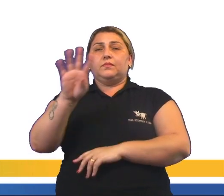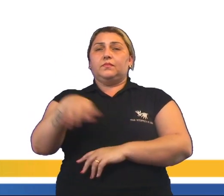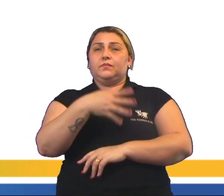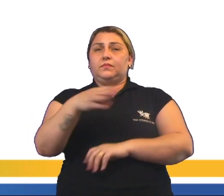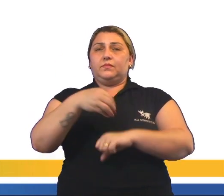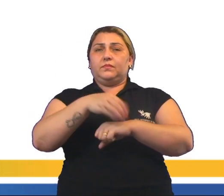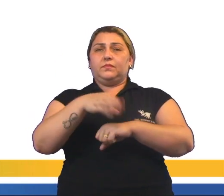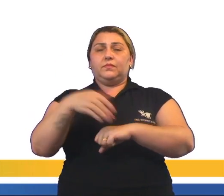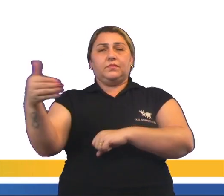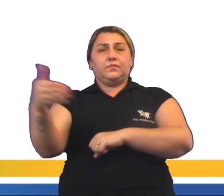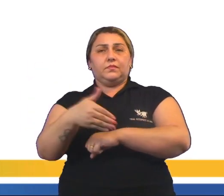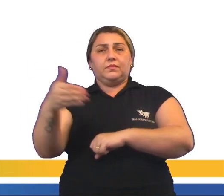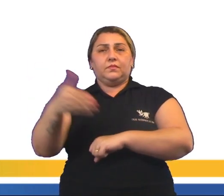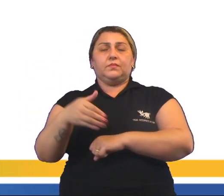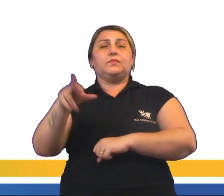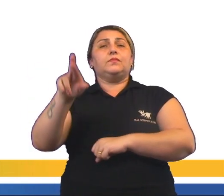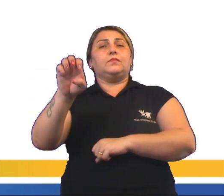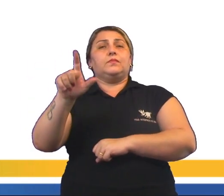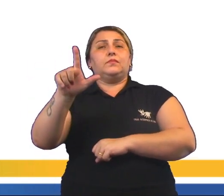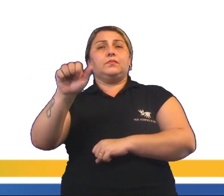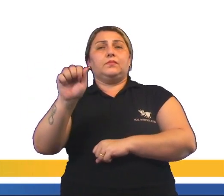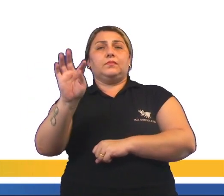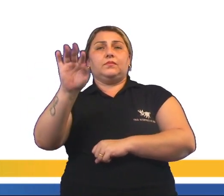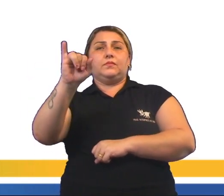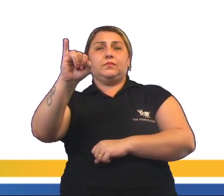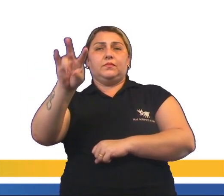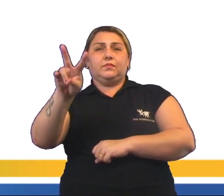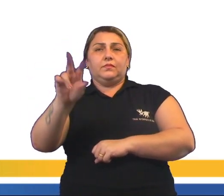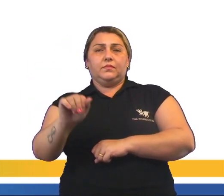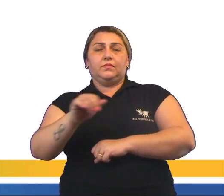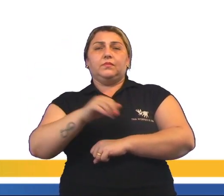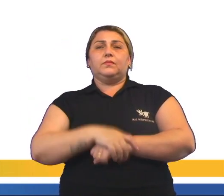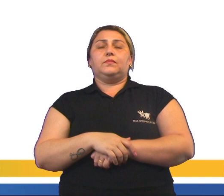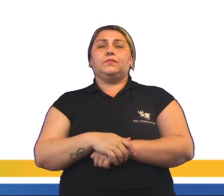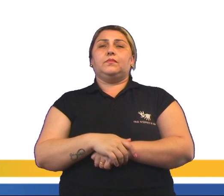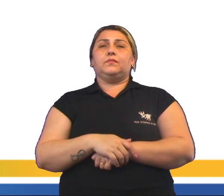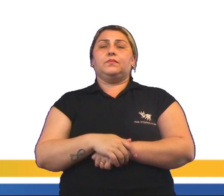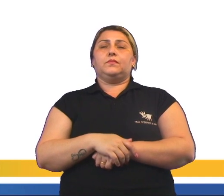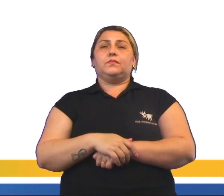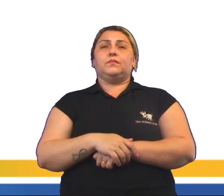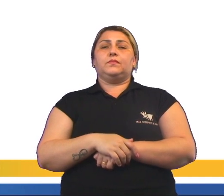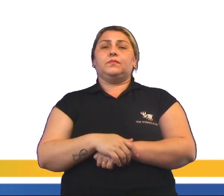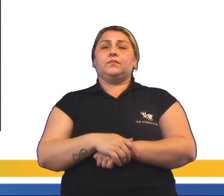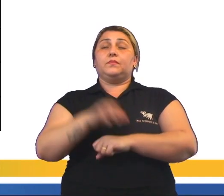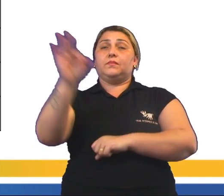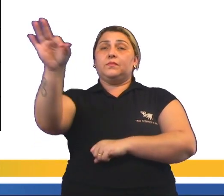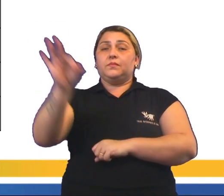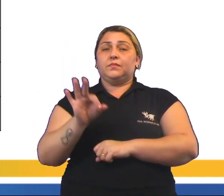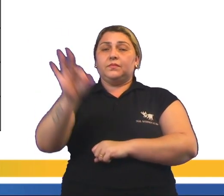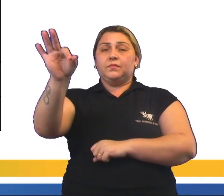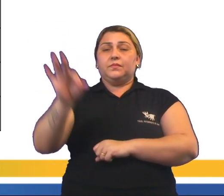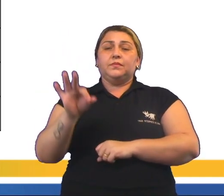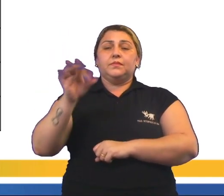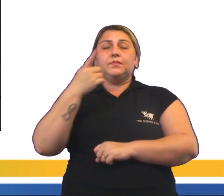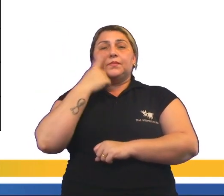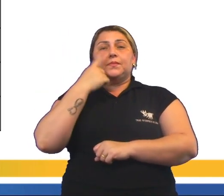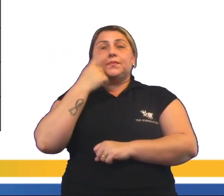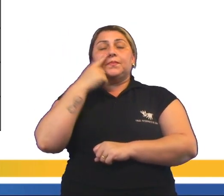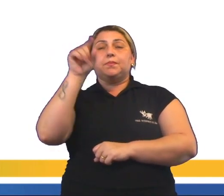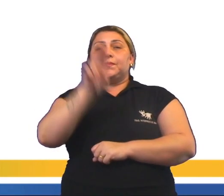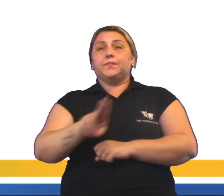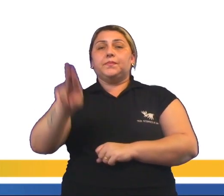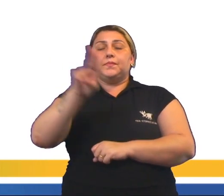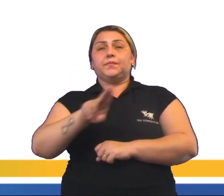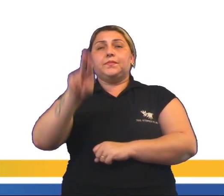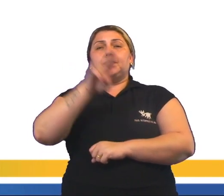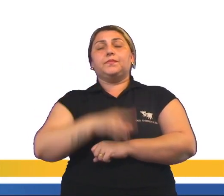de distribuição de frequência relativa, tá? Eu vou aparecer com porcentagem. Então, observe que eu